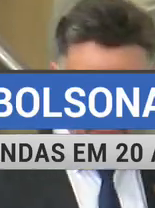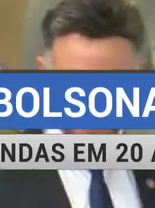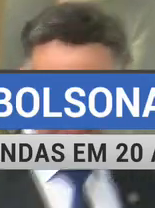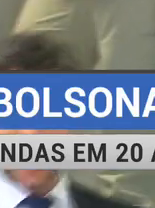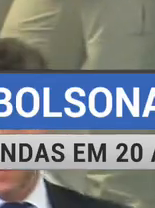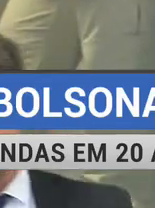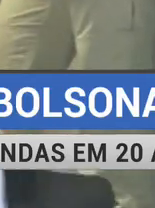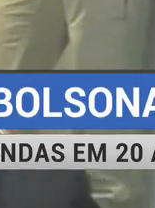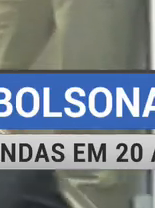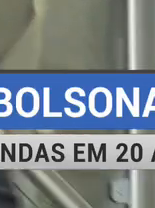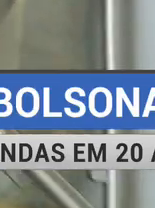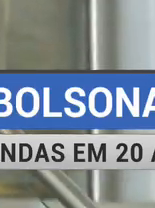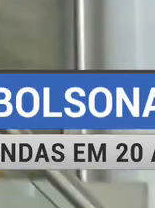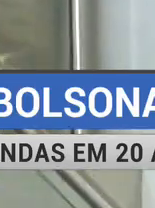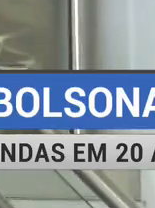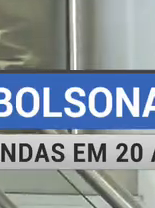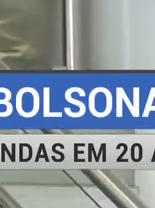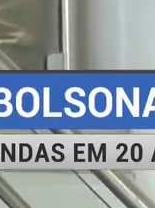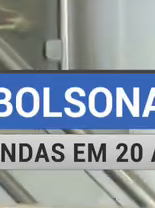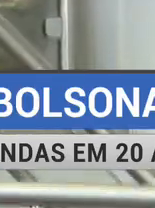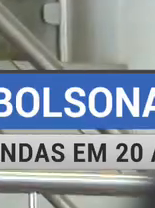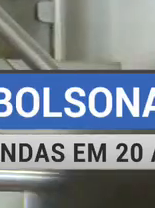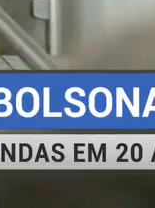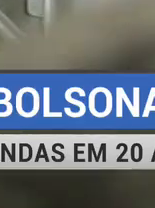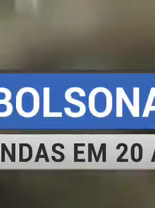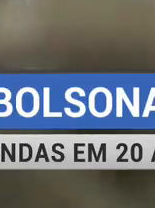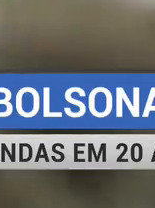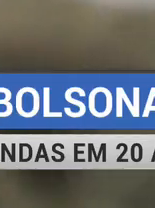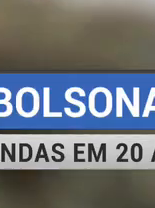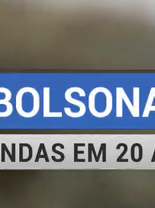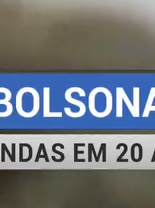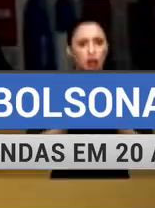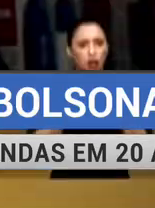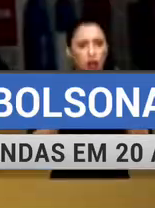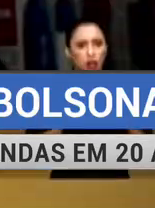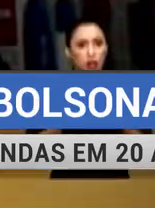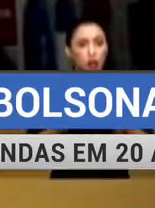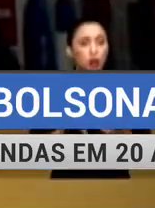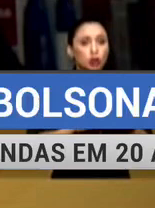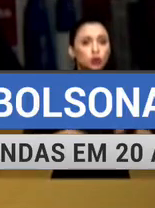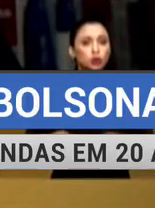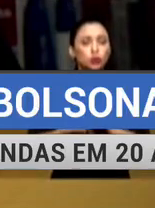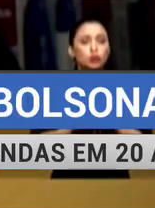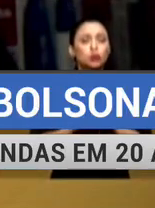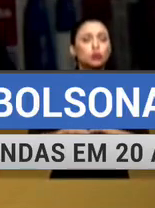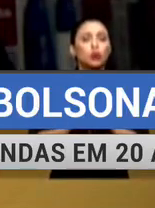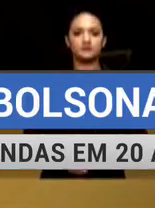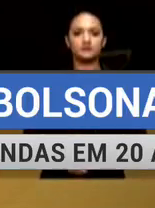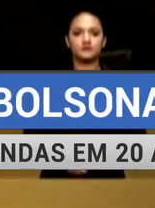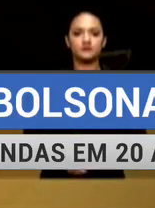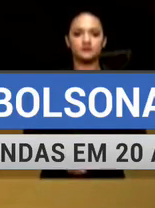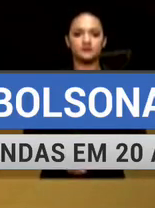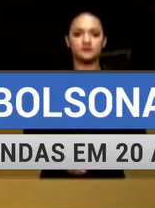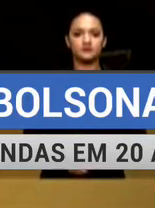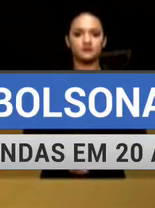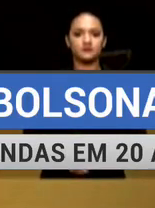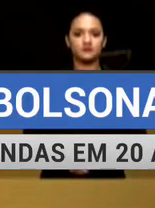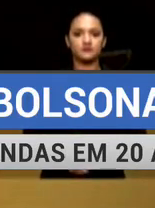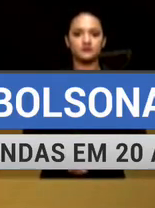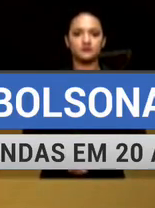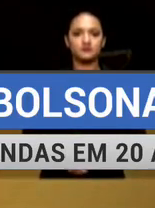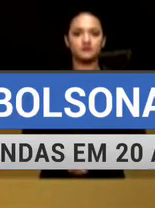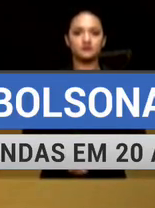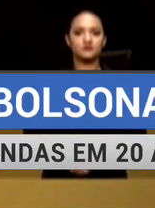de Sérgio Moro possam acompanhar o depoimento de Bolsonaro e fazer perguntas. Depois do voto de Celso de Mello, o presidente Luiz